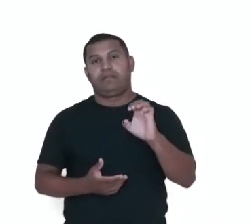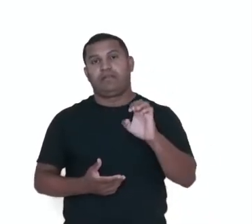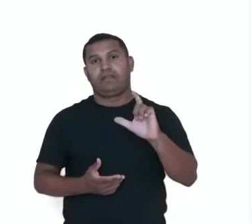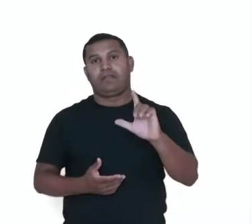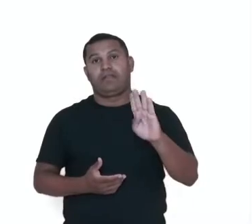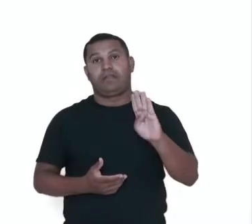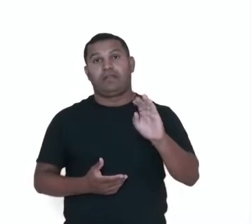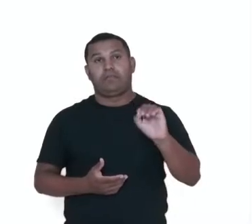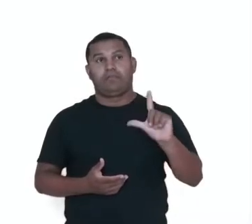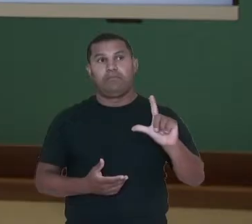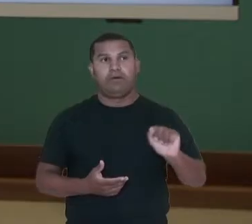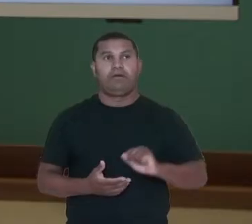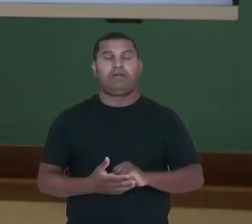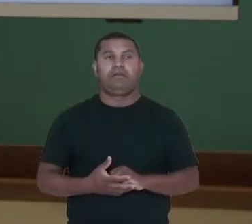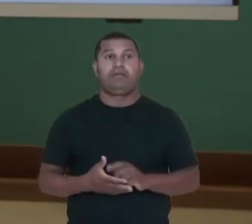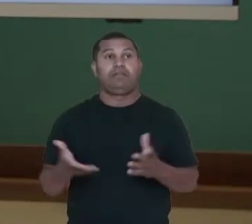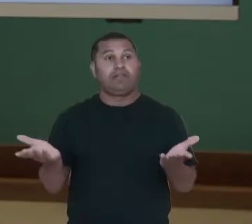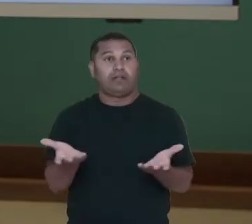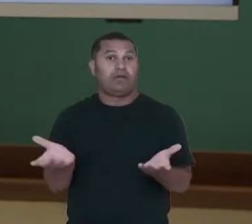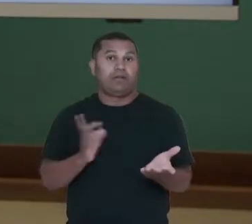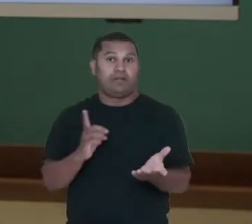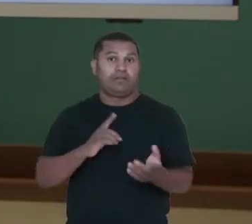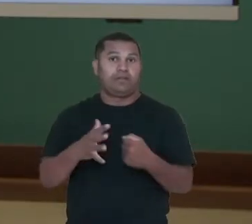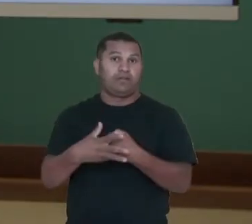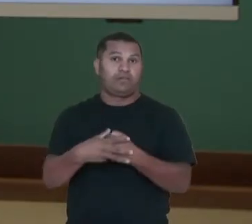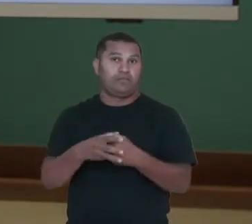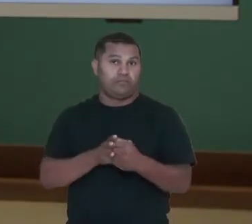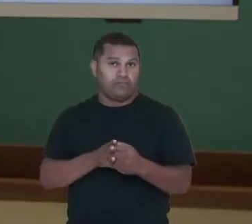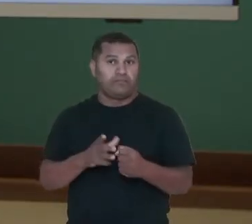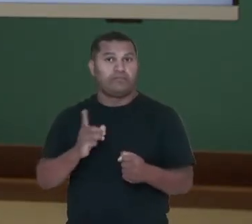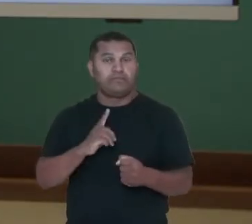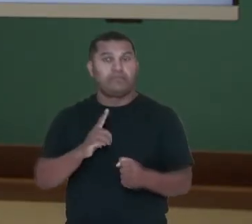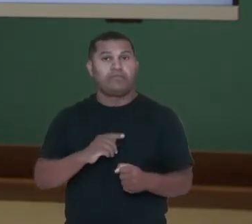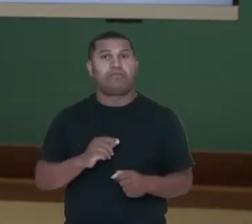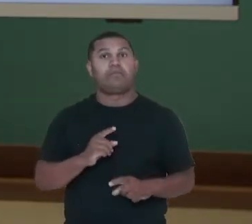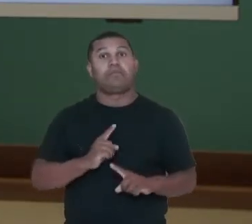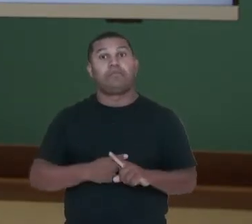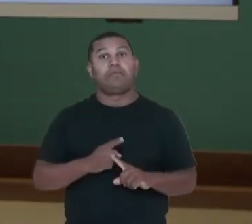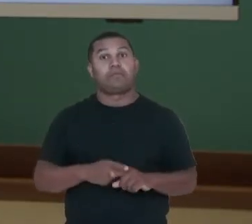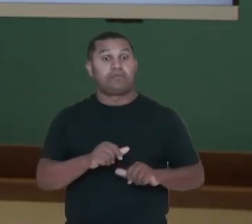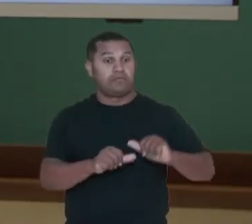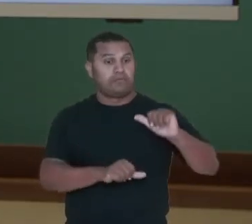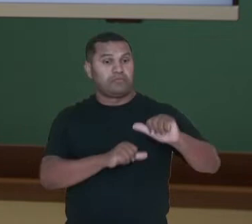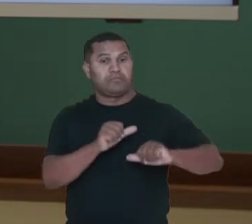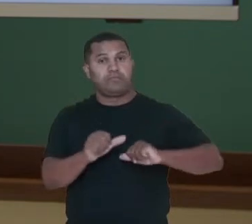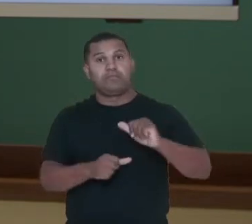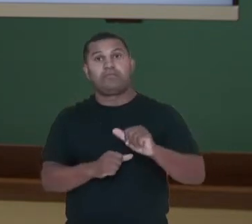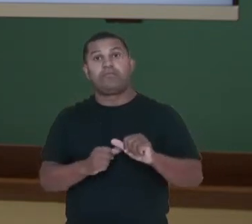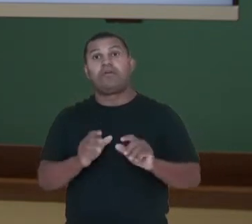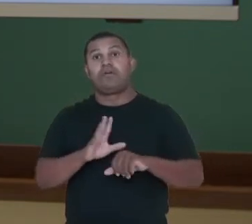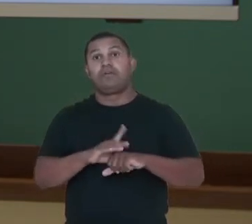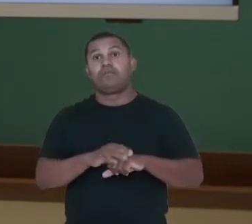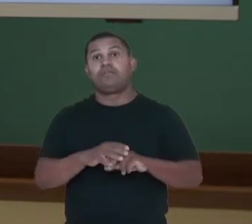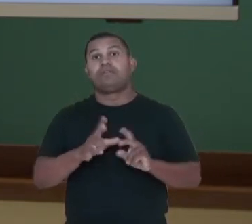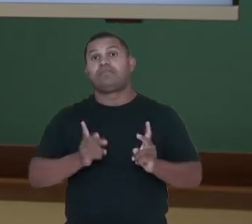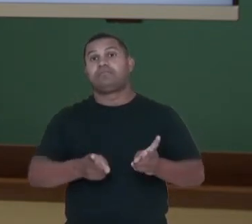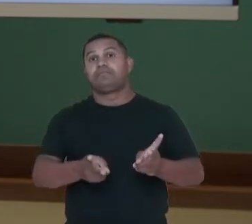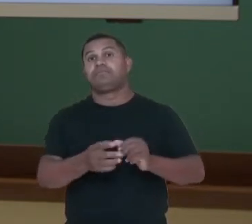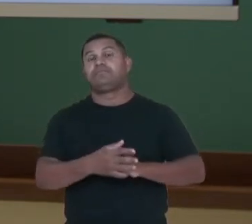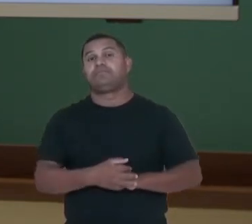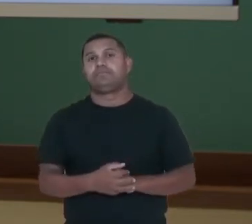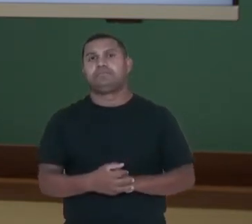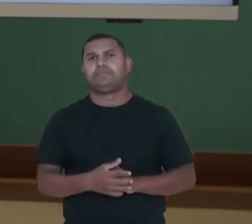em casos de destruição de floresta, né, comércio de animais selvagens, a gente sempre tem